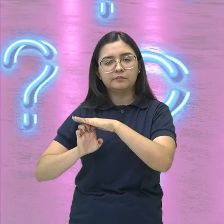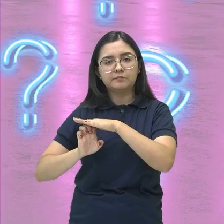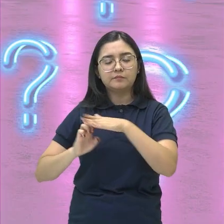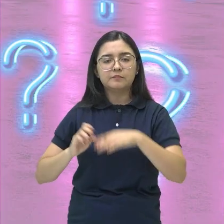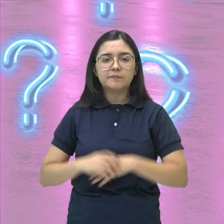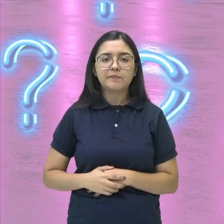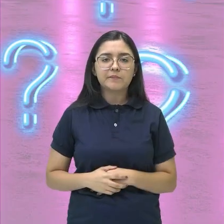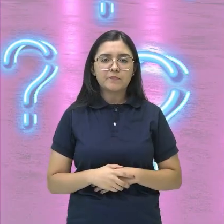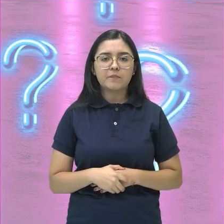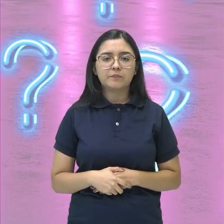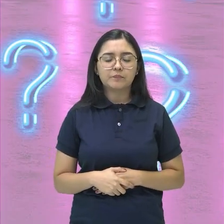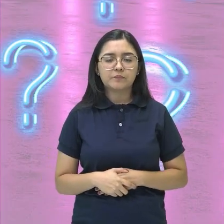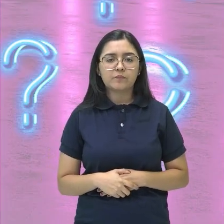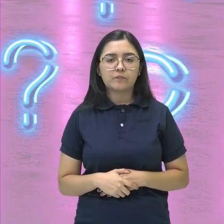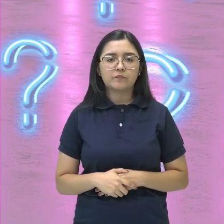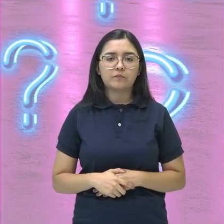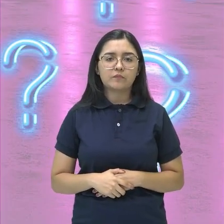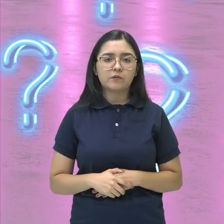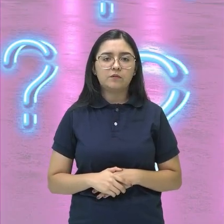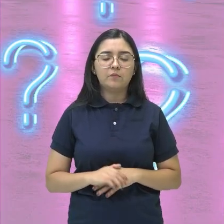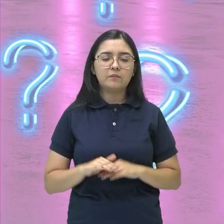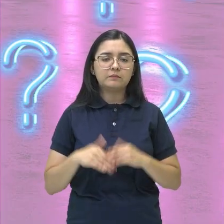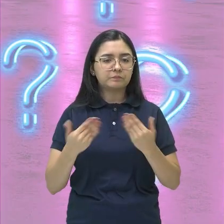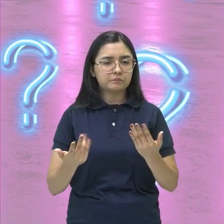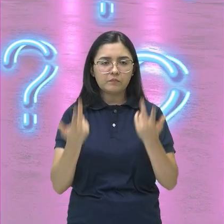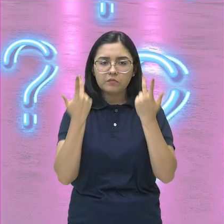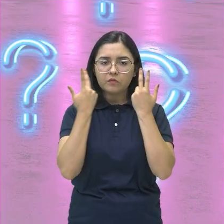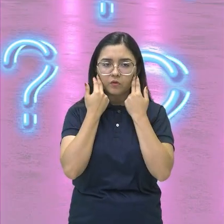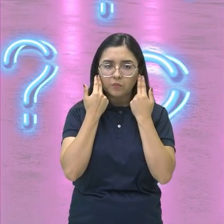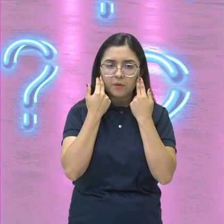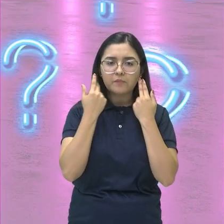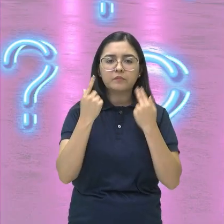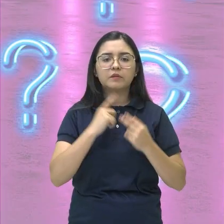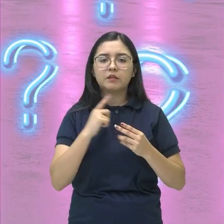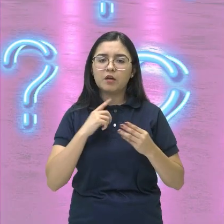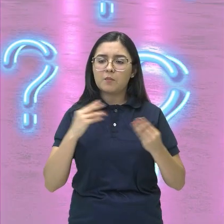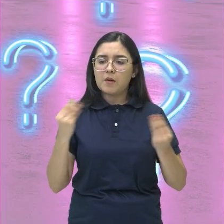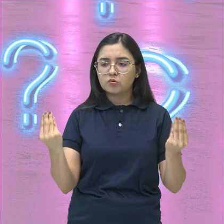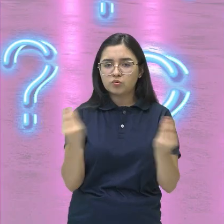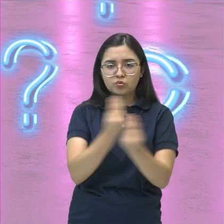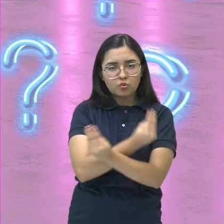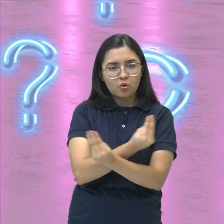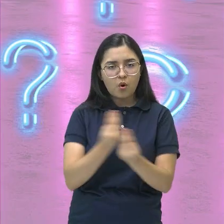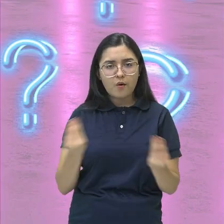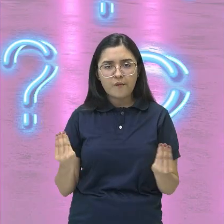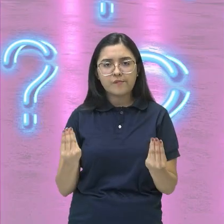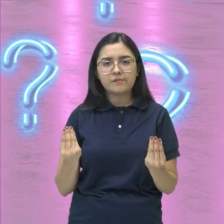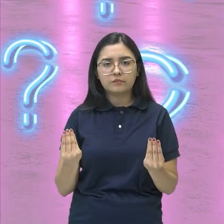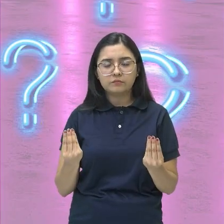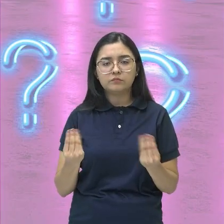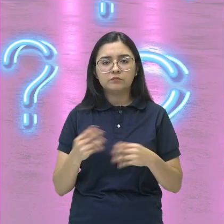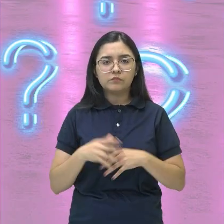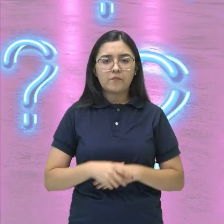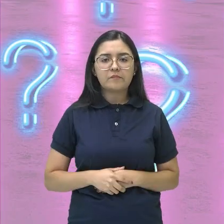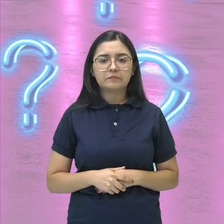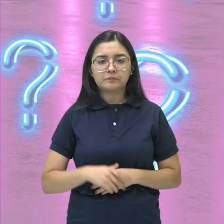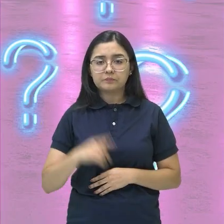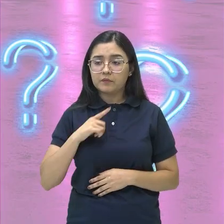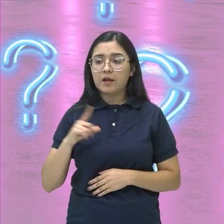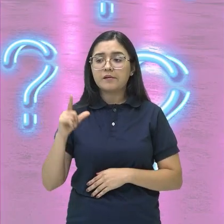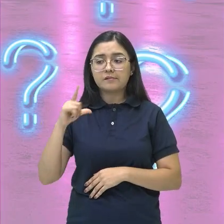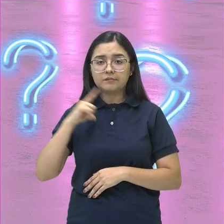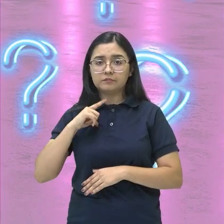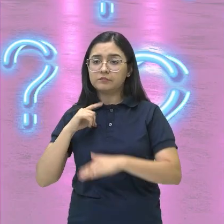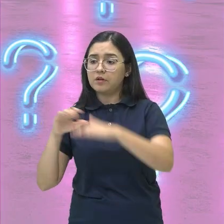indústria. Né? Então, até aqui tranquilo, né? Há uma troca ali. Ele teve condições, ele teve a